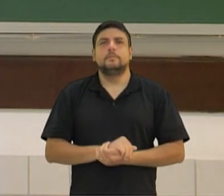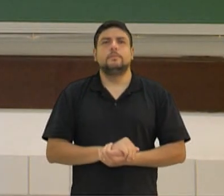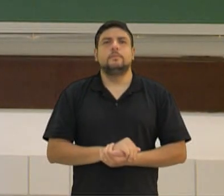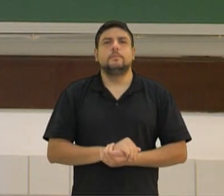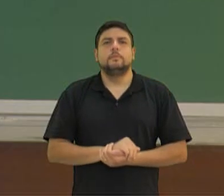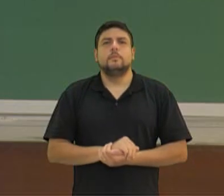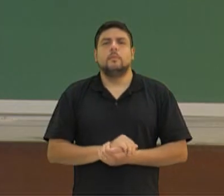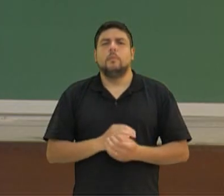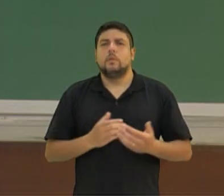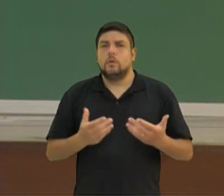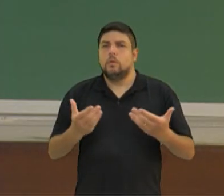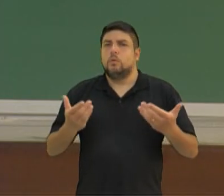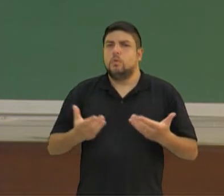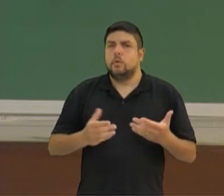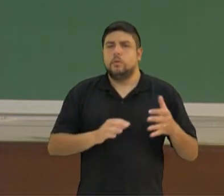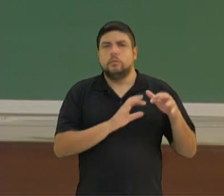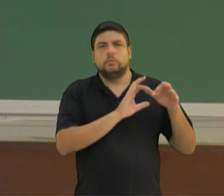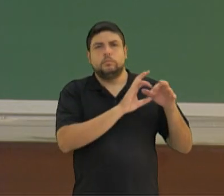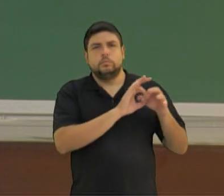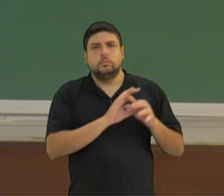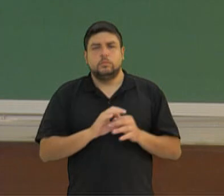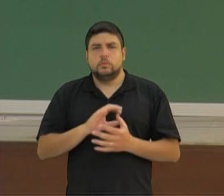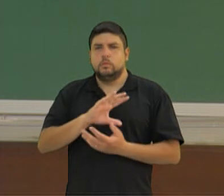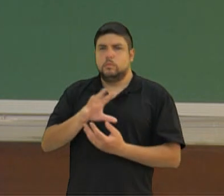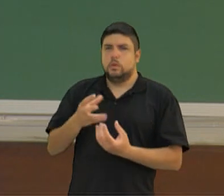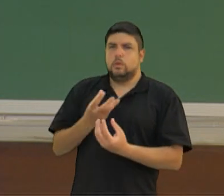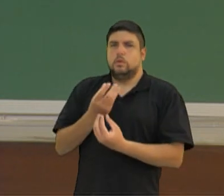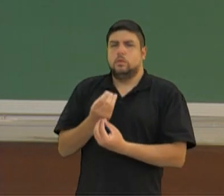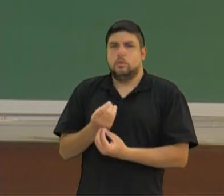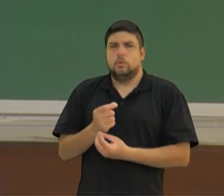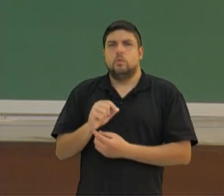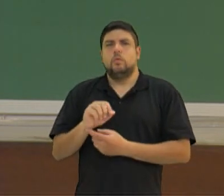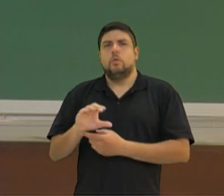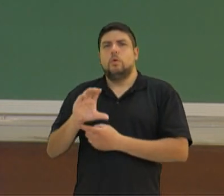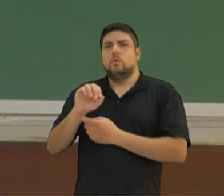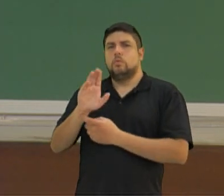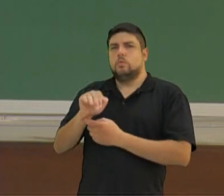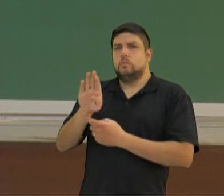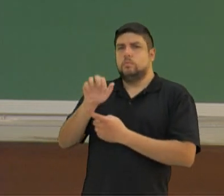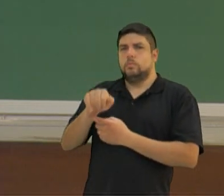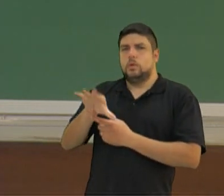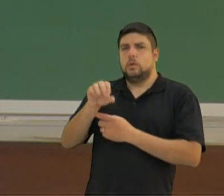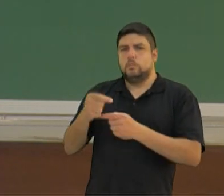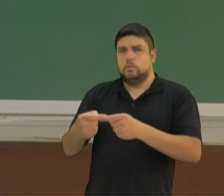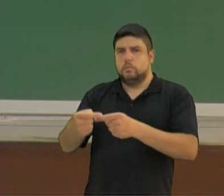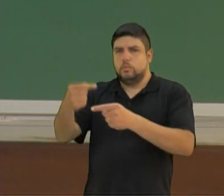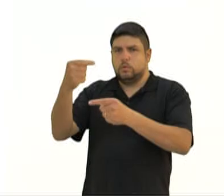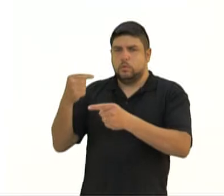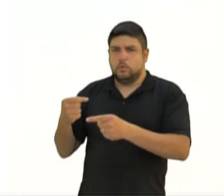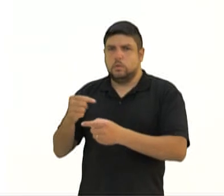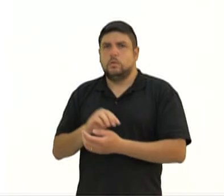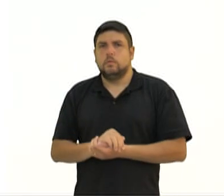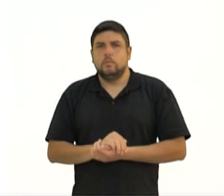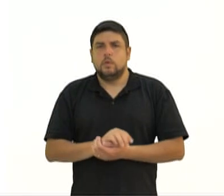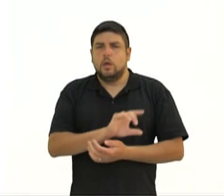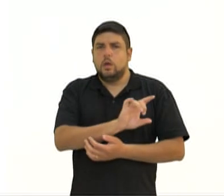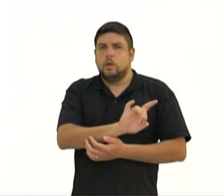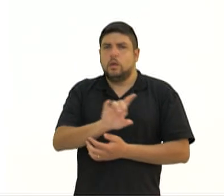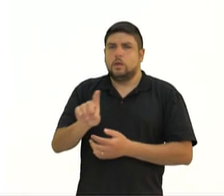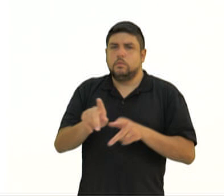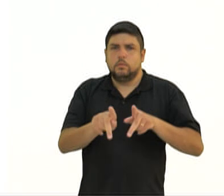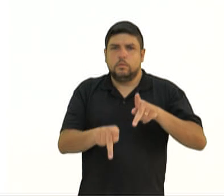Hoje nós vamos contextualizar a arte no período pré-colombiano, povos moxicas,